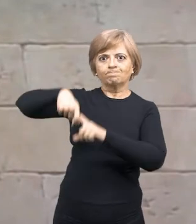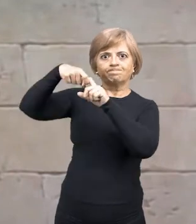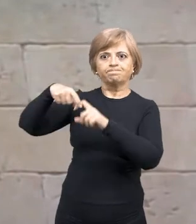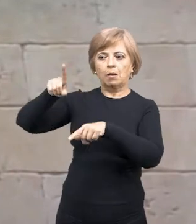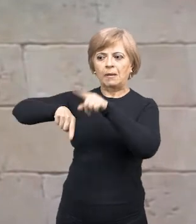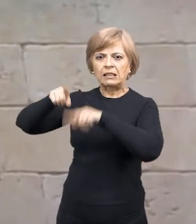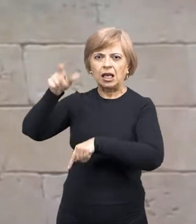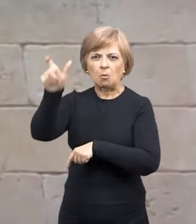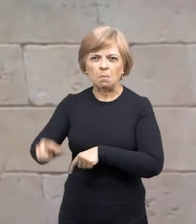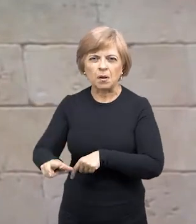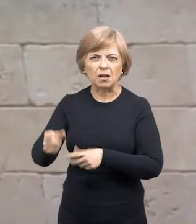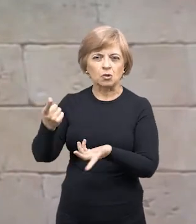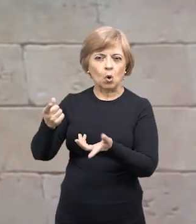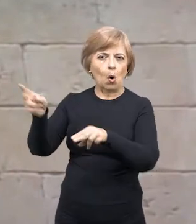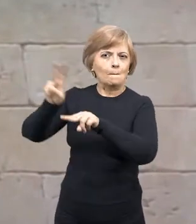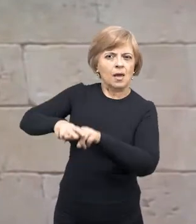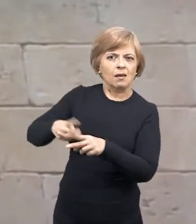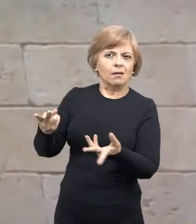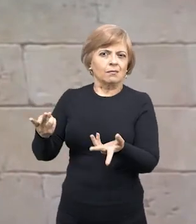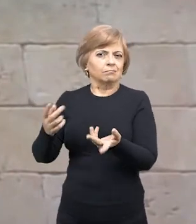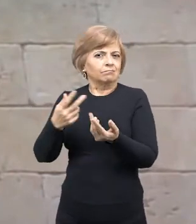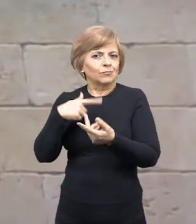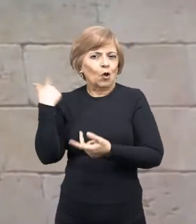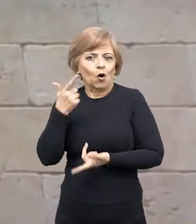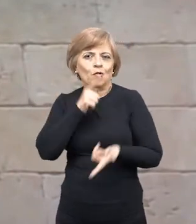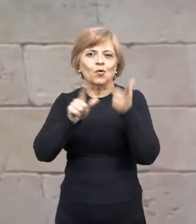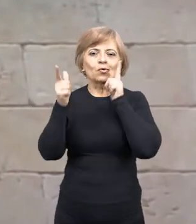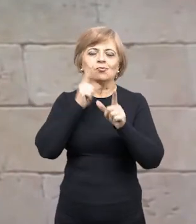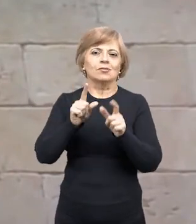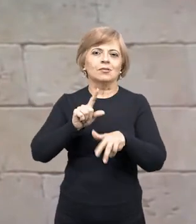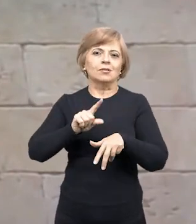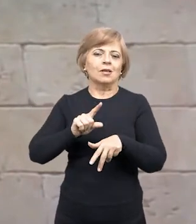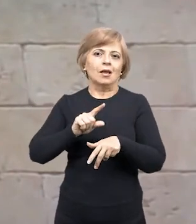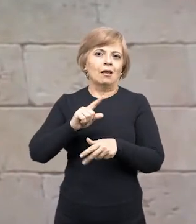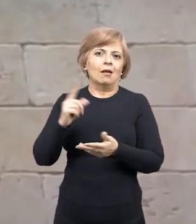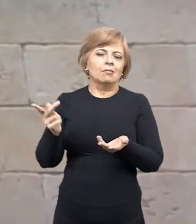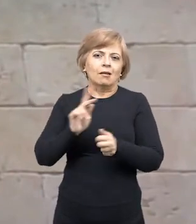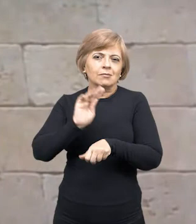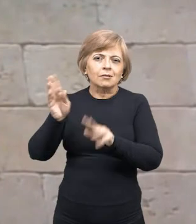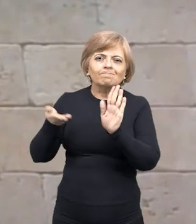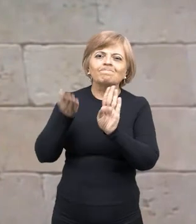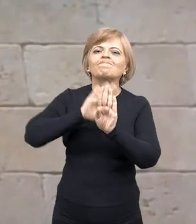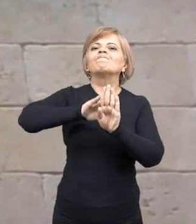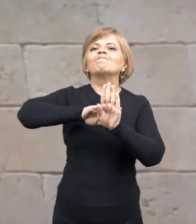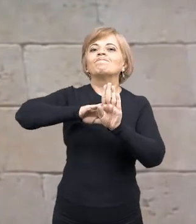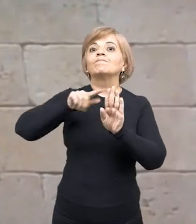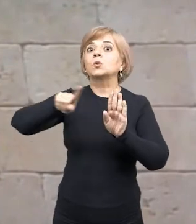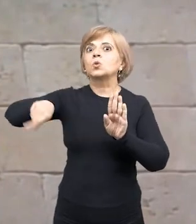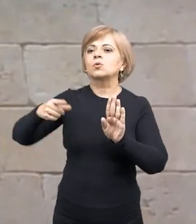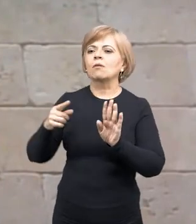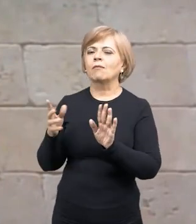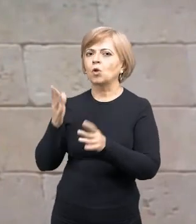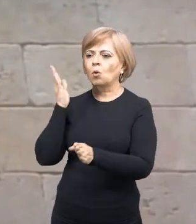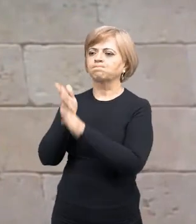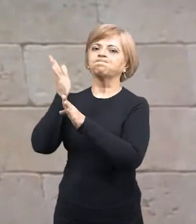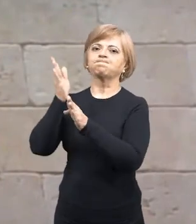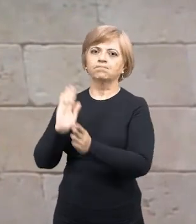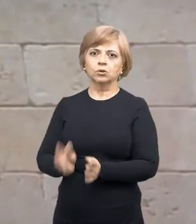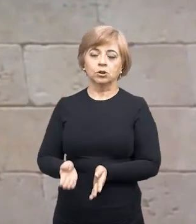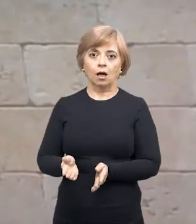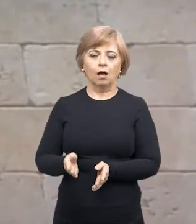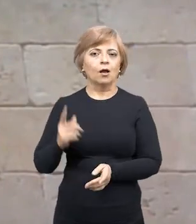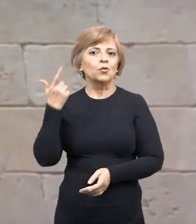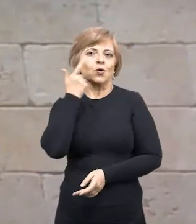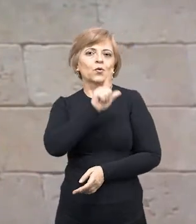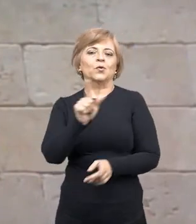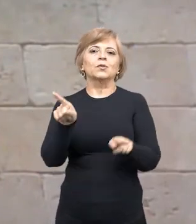dessas sociedades empresárias envolvidas nessas fraudes, nessas contratações. E conseguimos também medidas